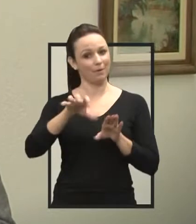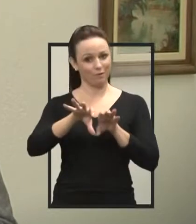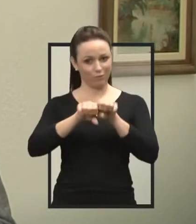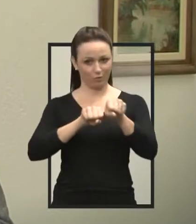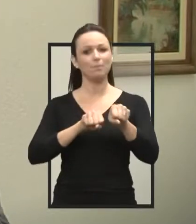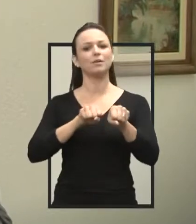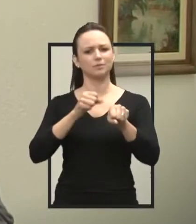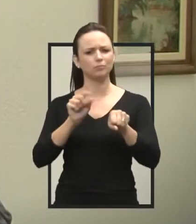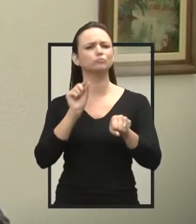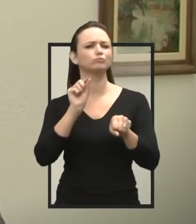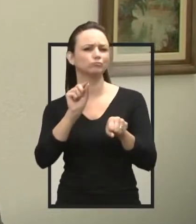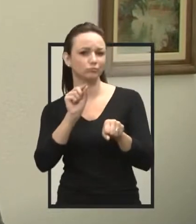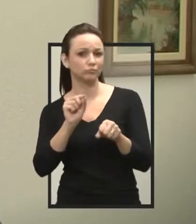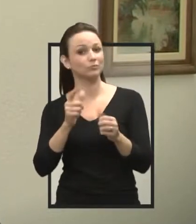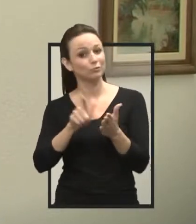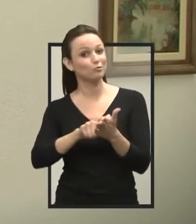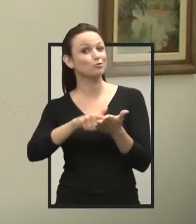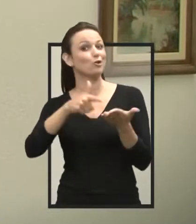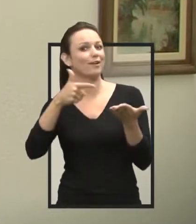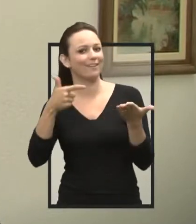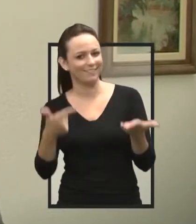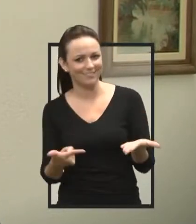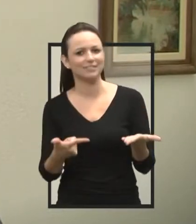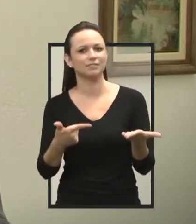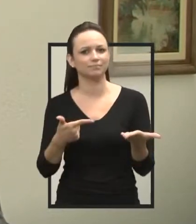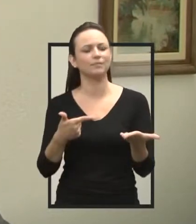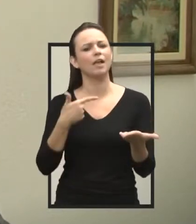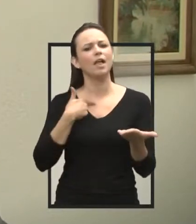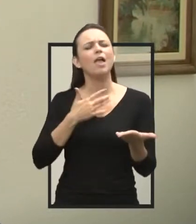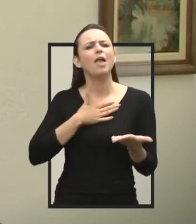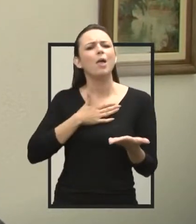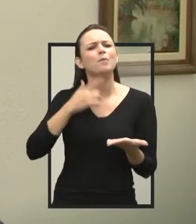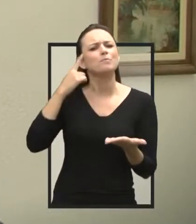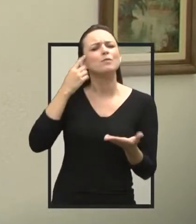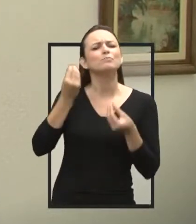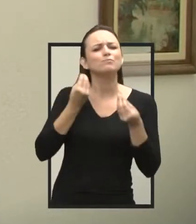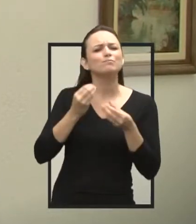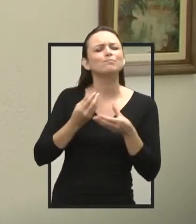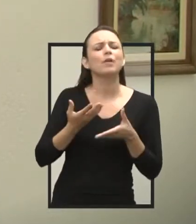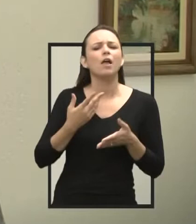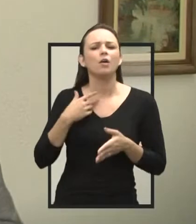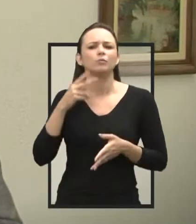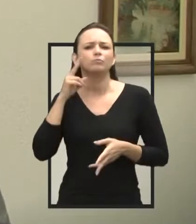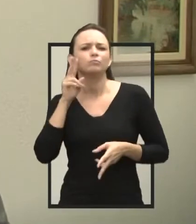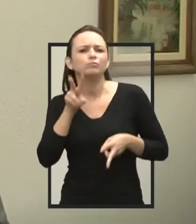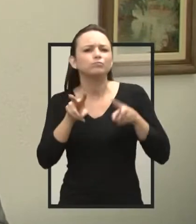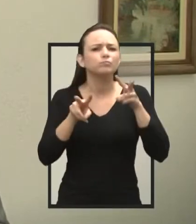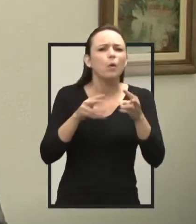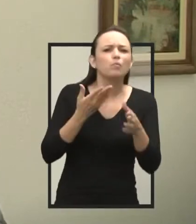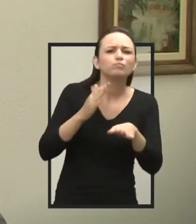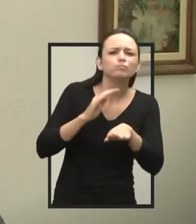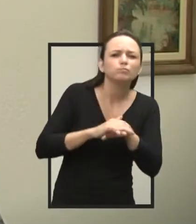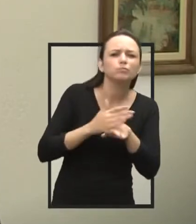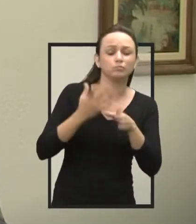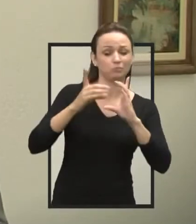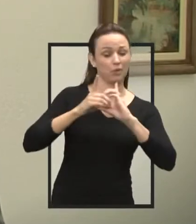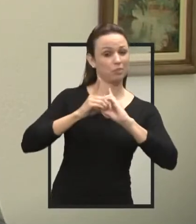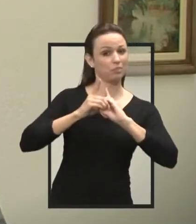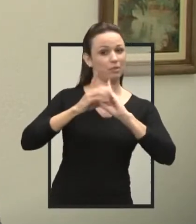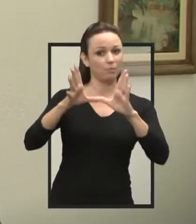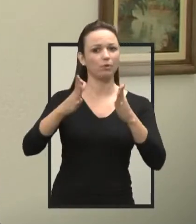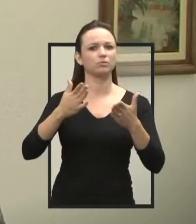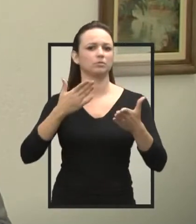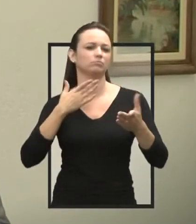acadêmica como jornalista me permite olhar para as iniciativas democráticas do diálogo,